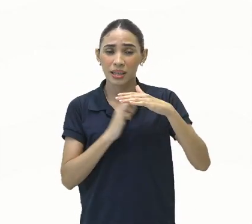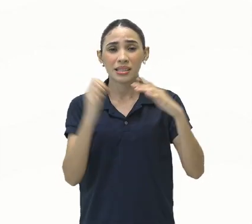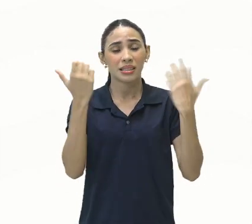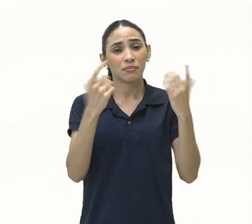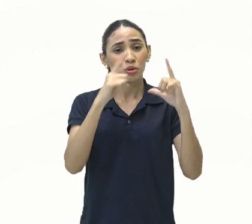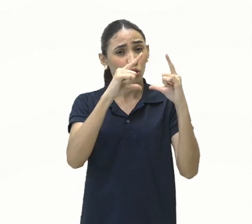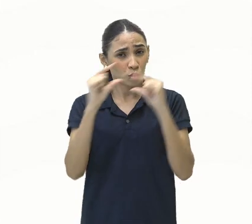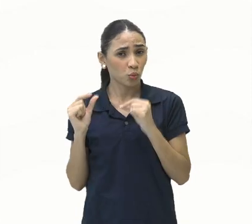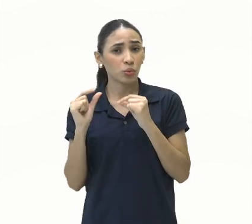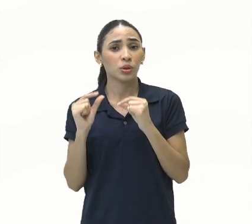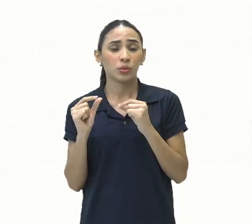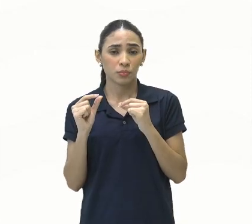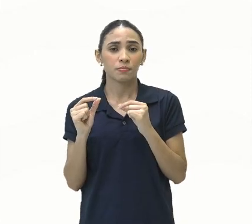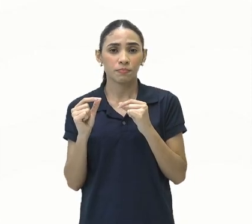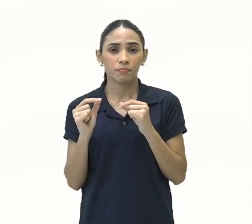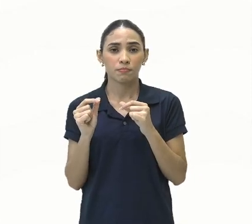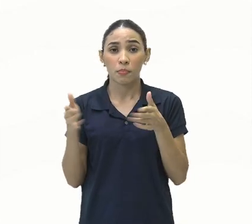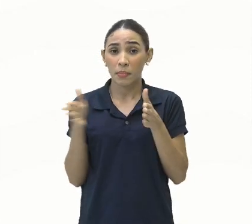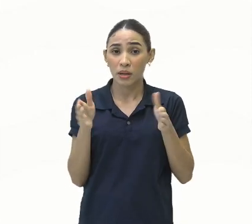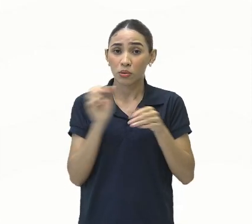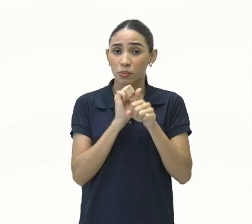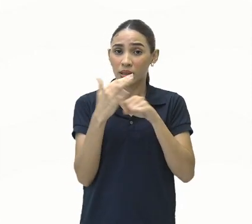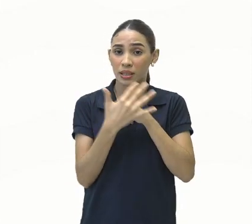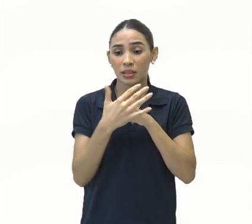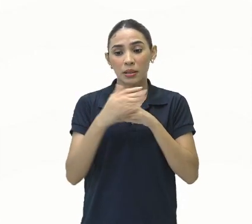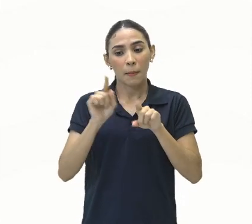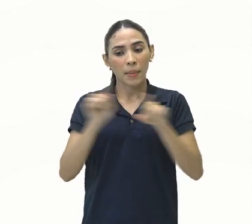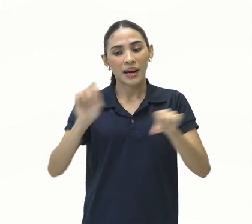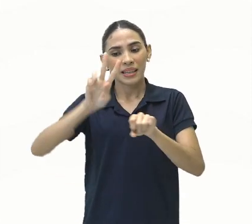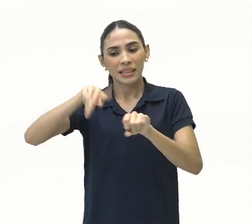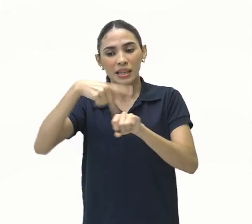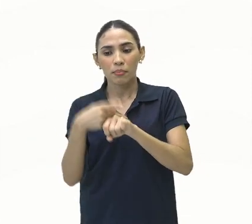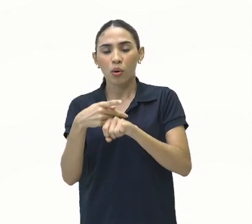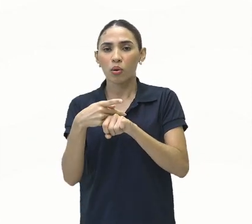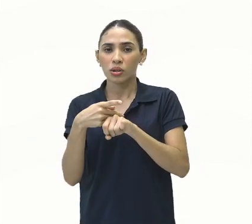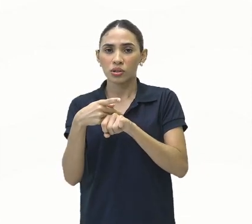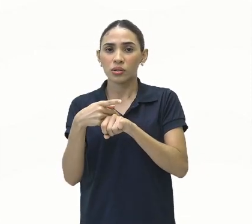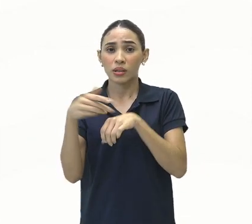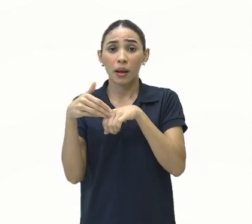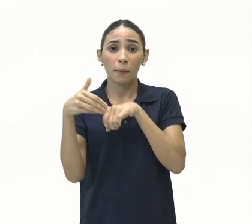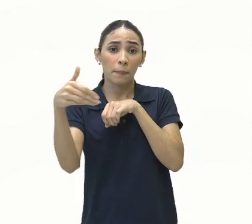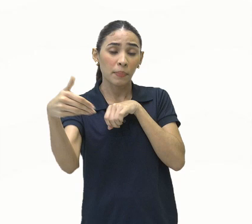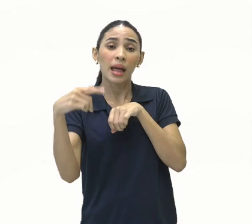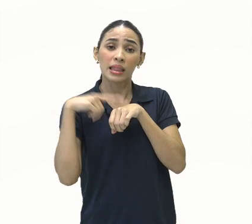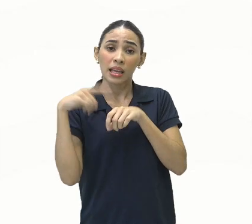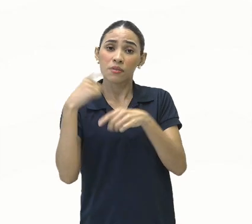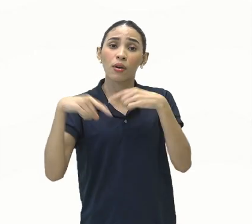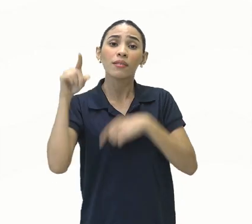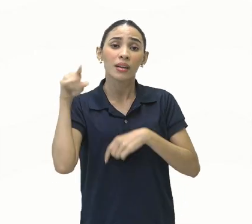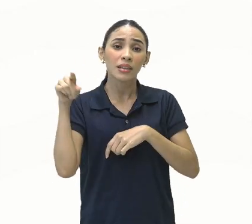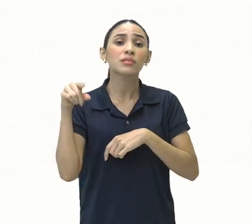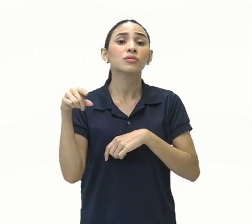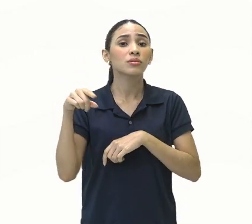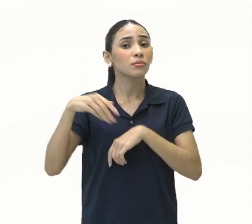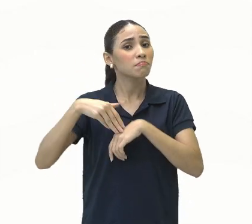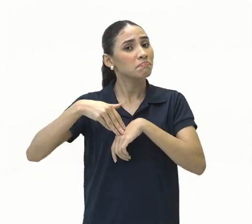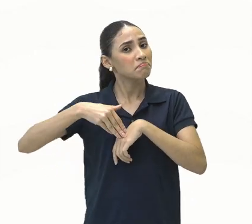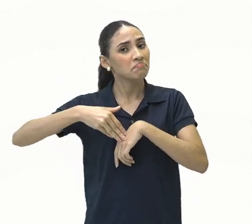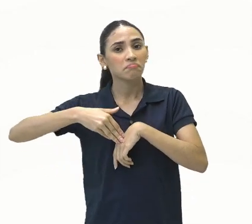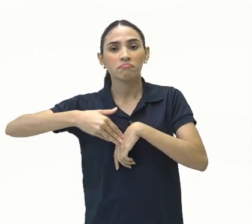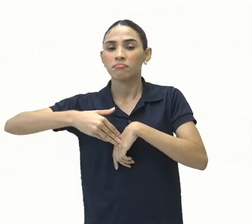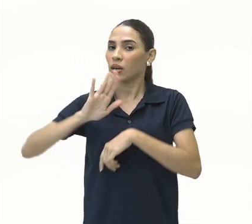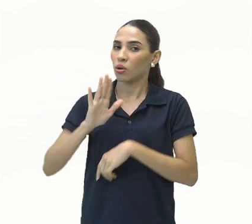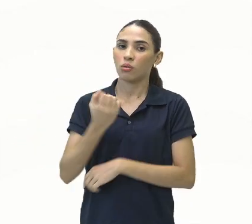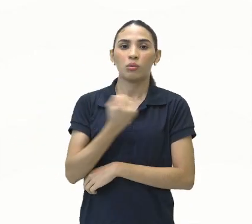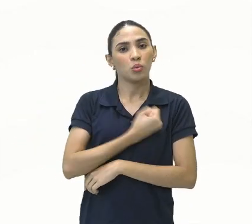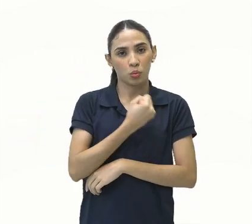que já existiam diminuíram durante a pandemia, mas depois que esse período passou, houve um avanço, né, cada vez maior, né, com